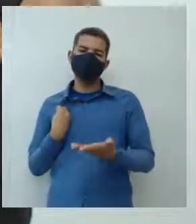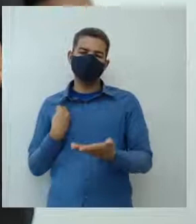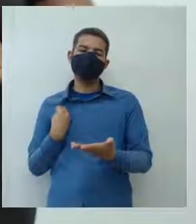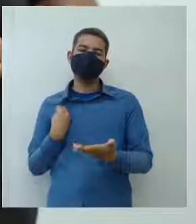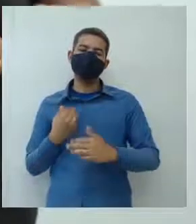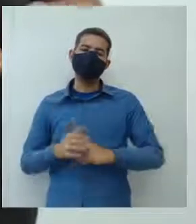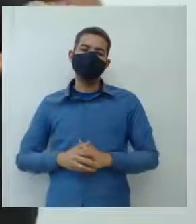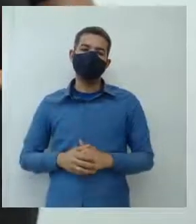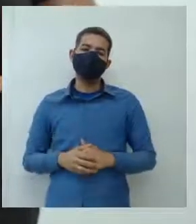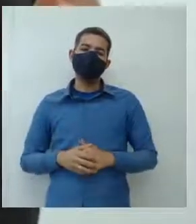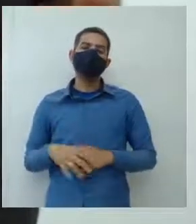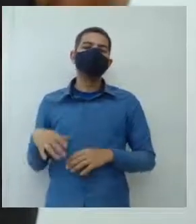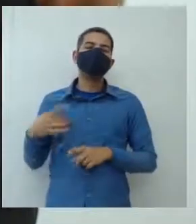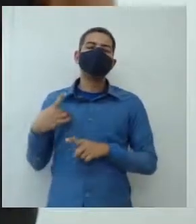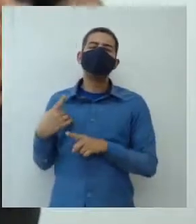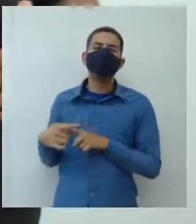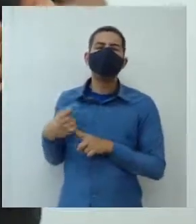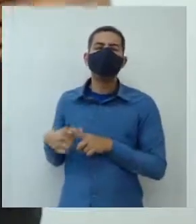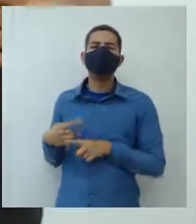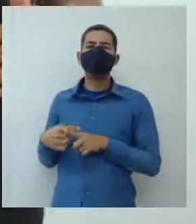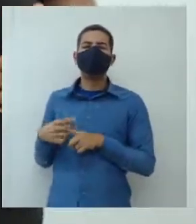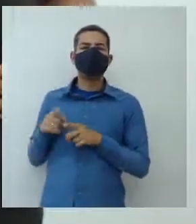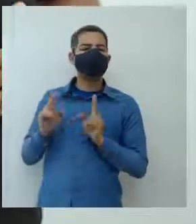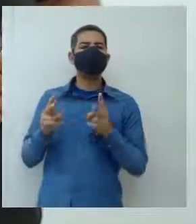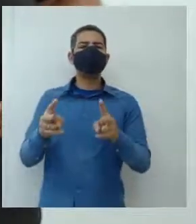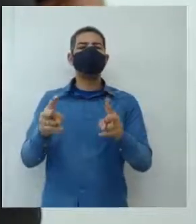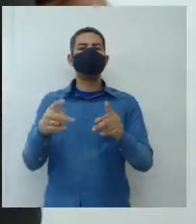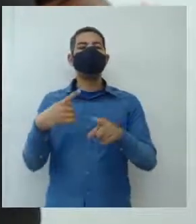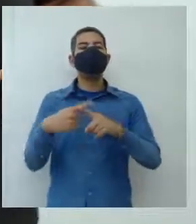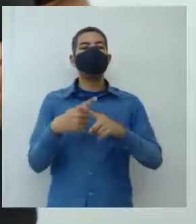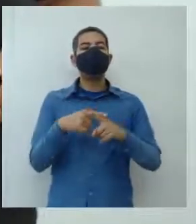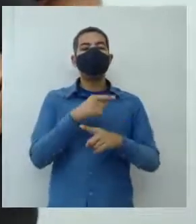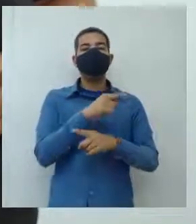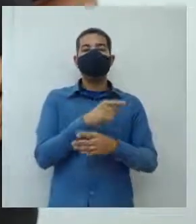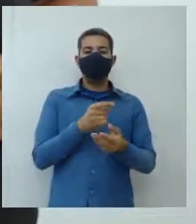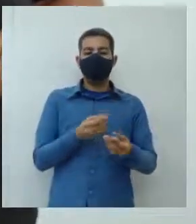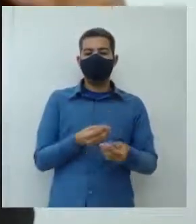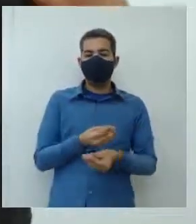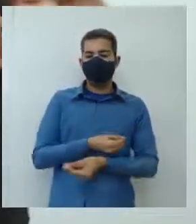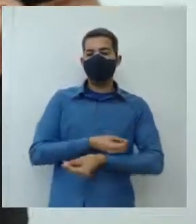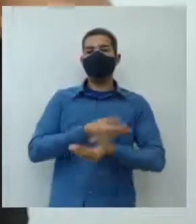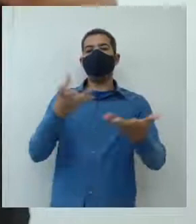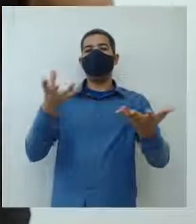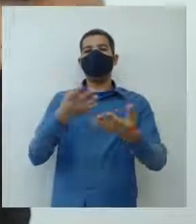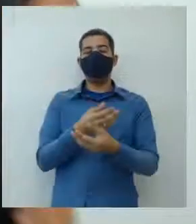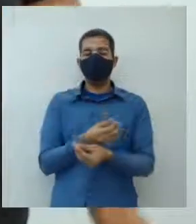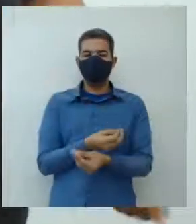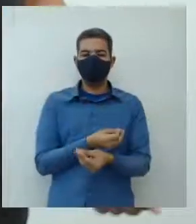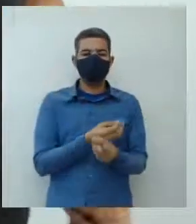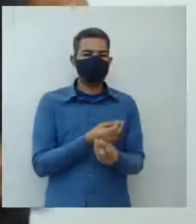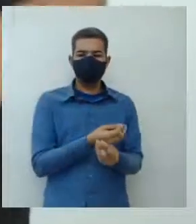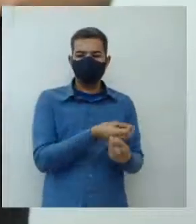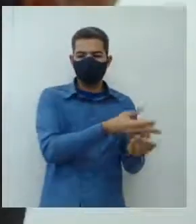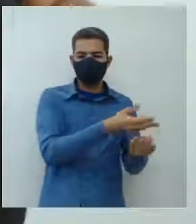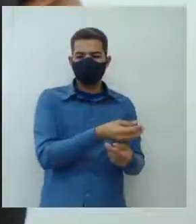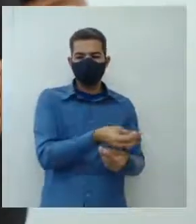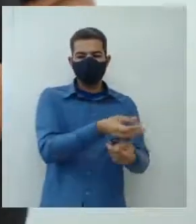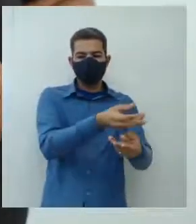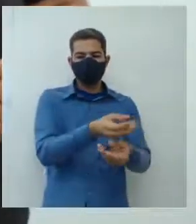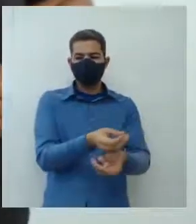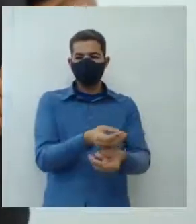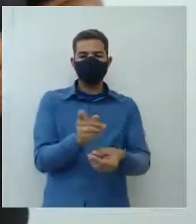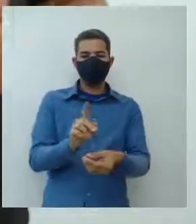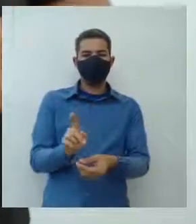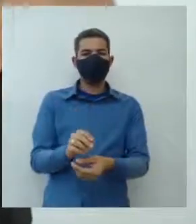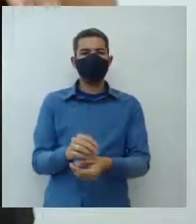Existe sim. Por quê? Pela falta dessa distribuição, pela má distribuição de alimentos que a gente tem dentro de todo o espaço